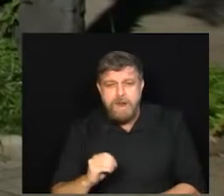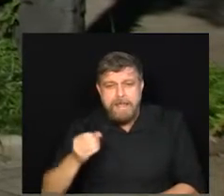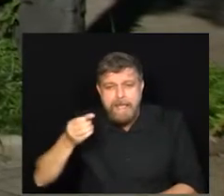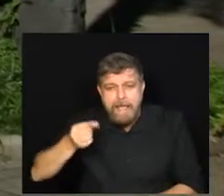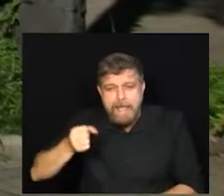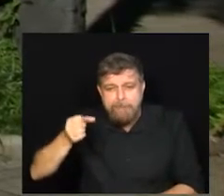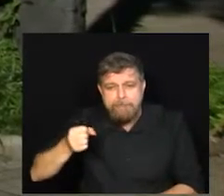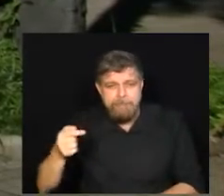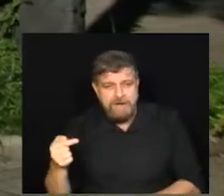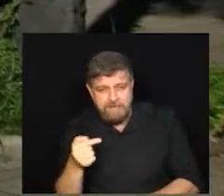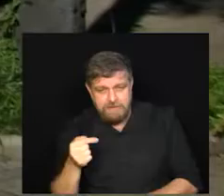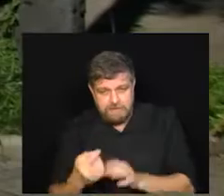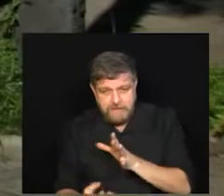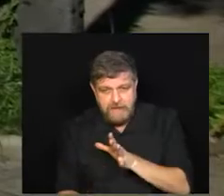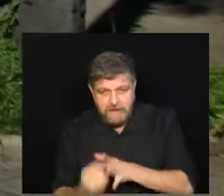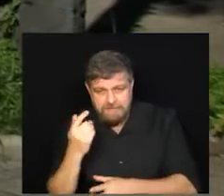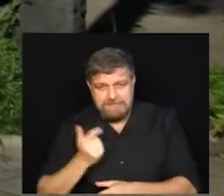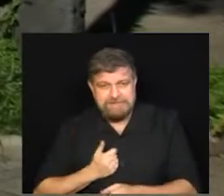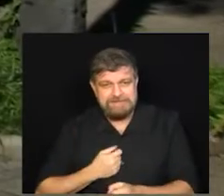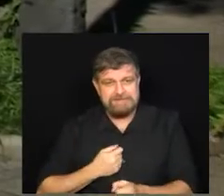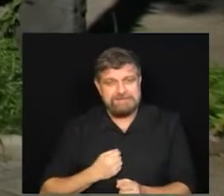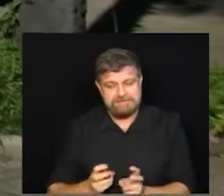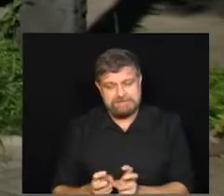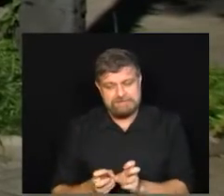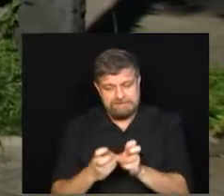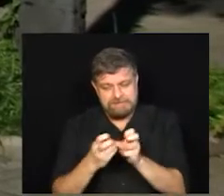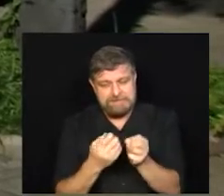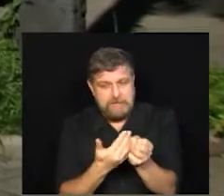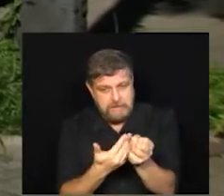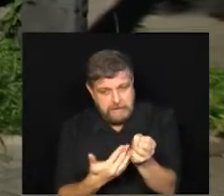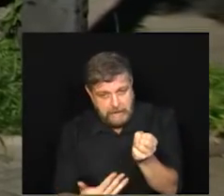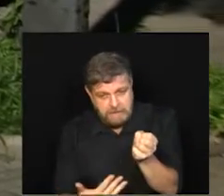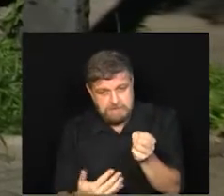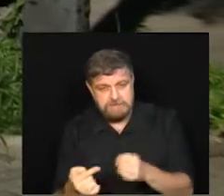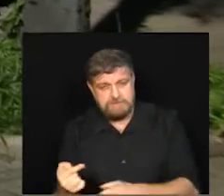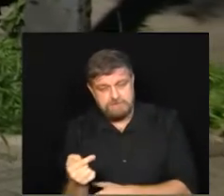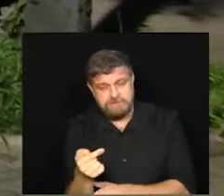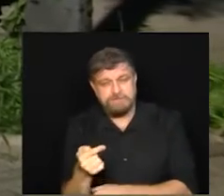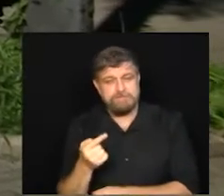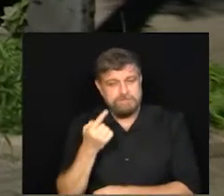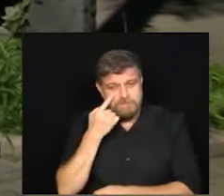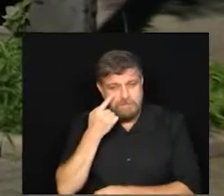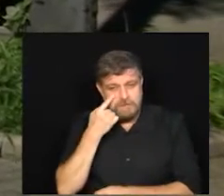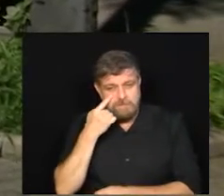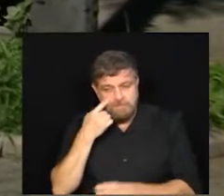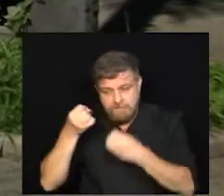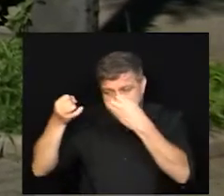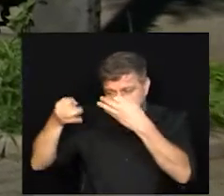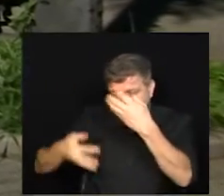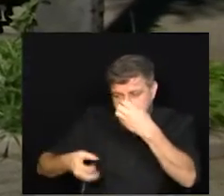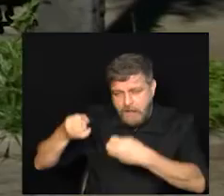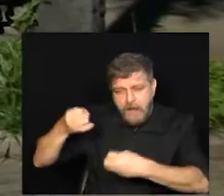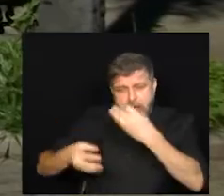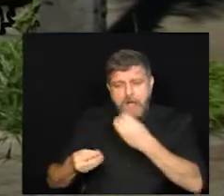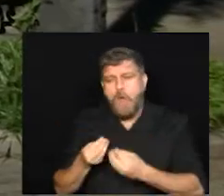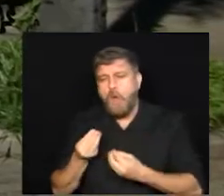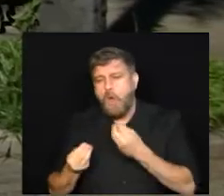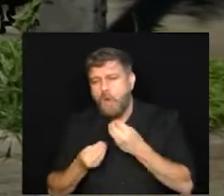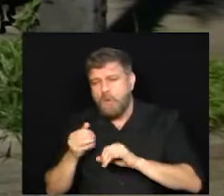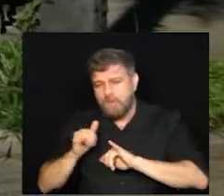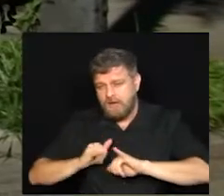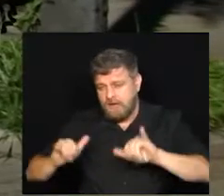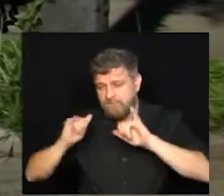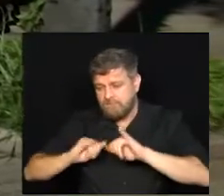principais acometidos aí pelos diversos tipos de leucemia. Para a gente contar um pouco a respeito dessa ação e até essa campanha